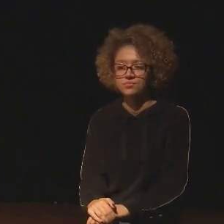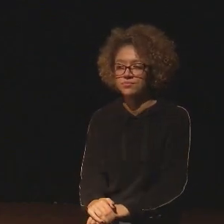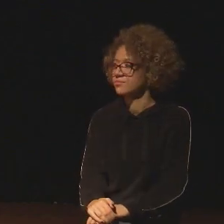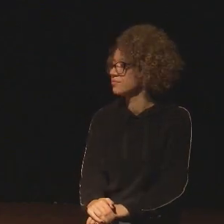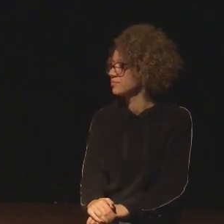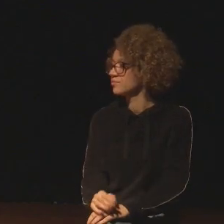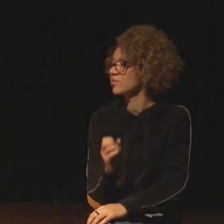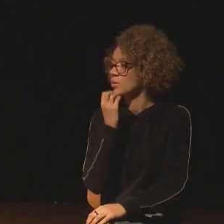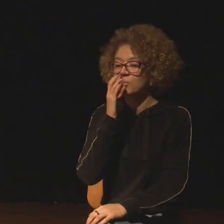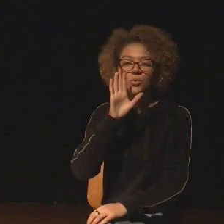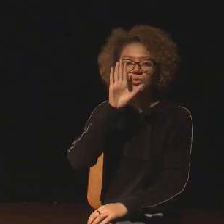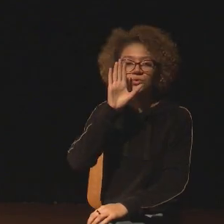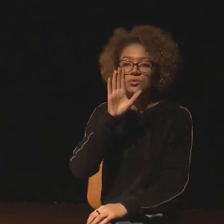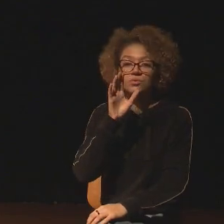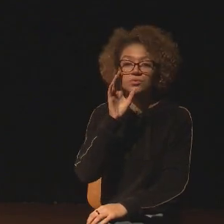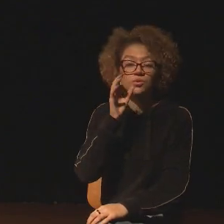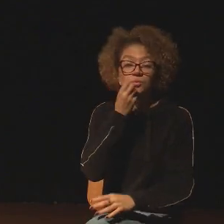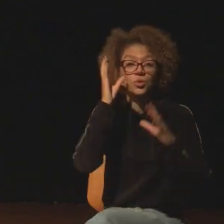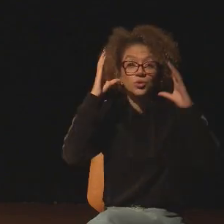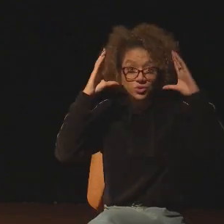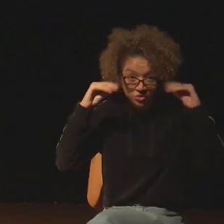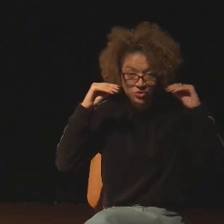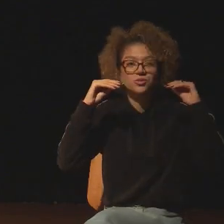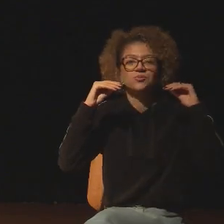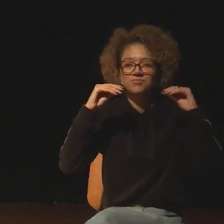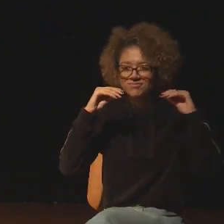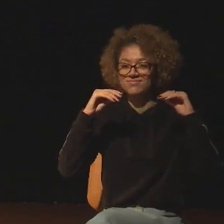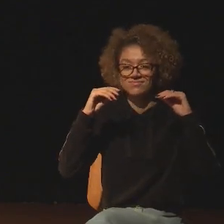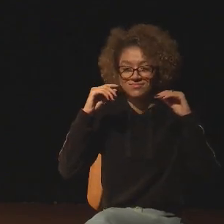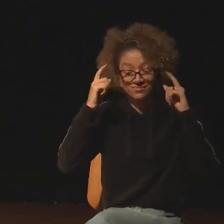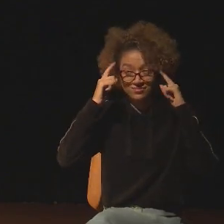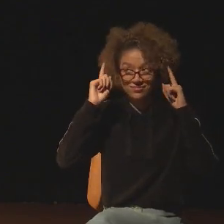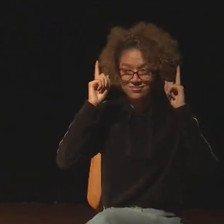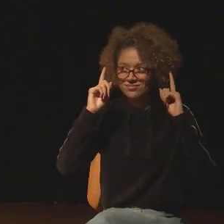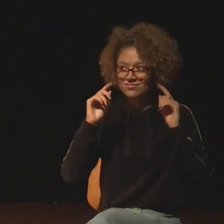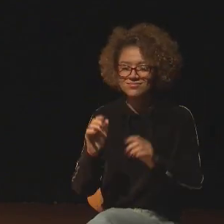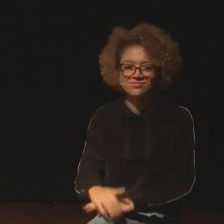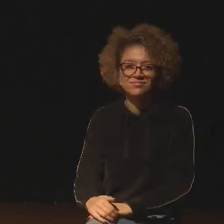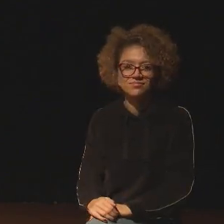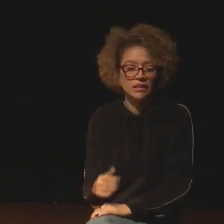Boa noite. Bom, estou aqui como